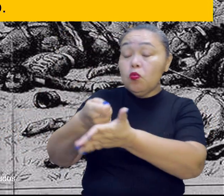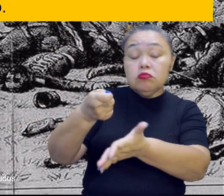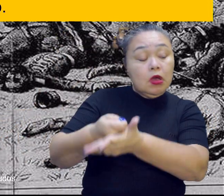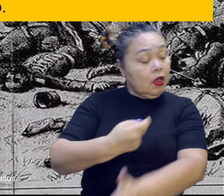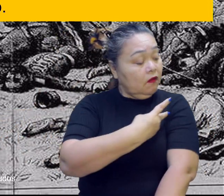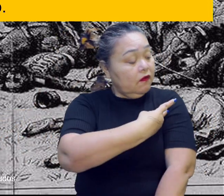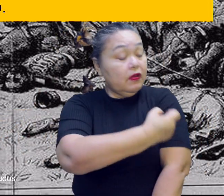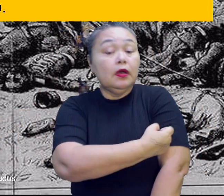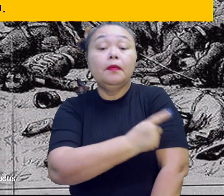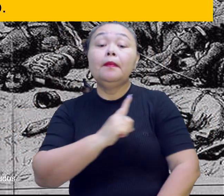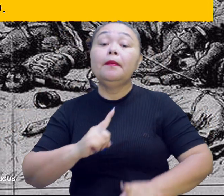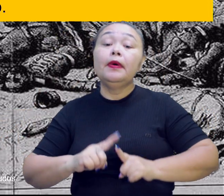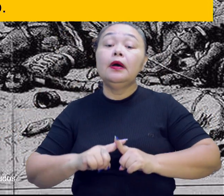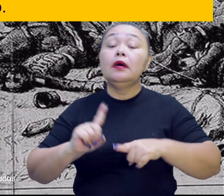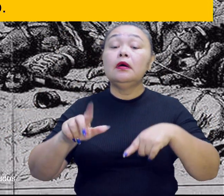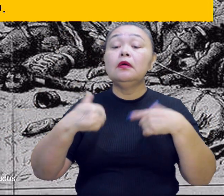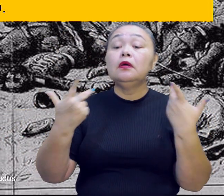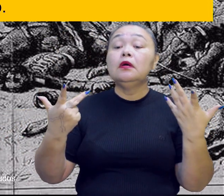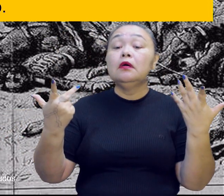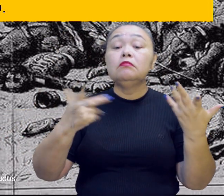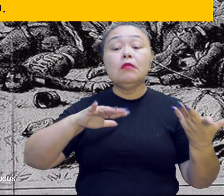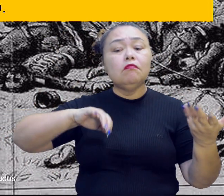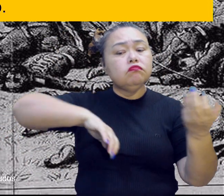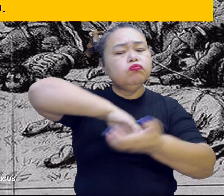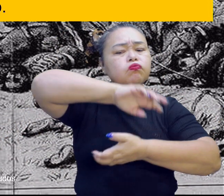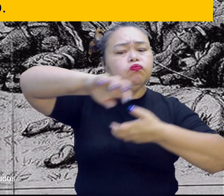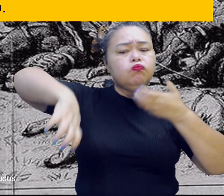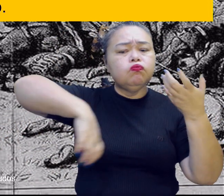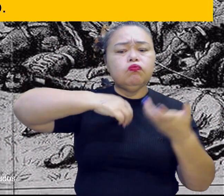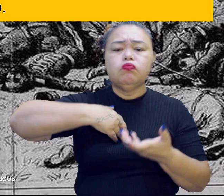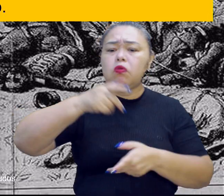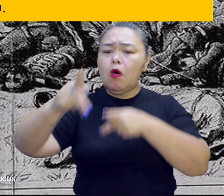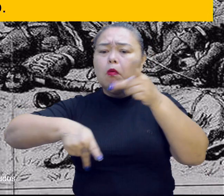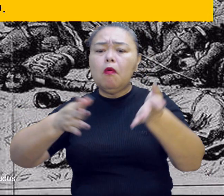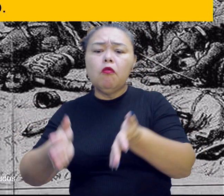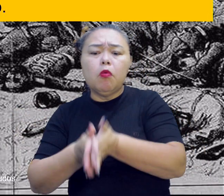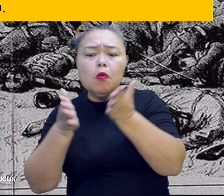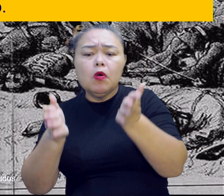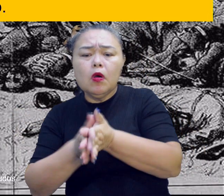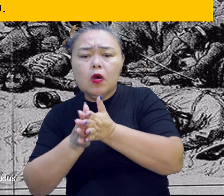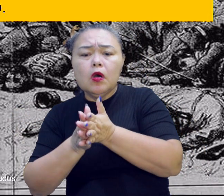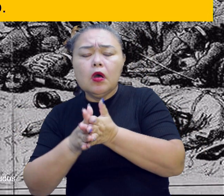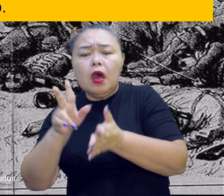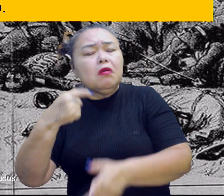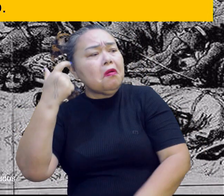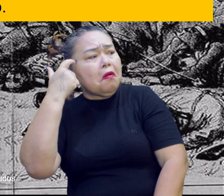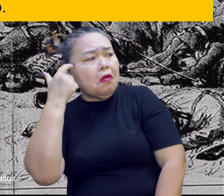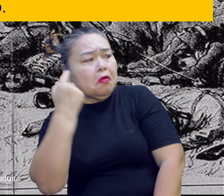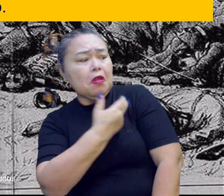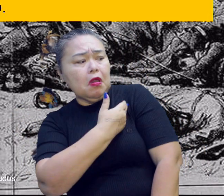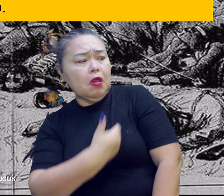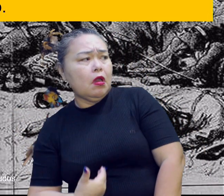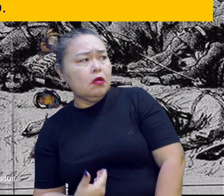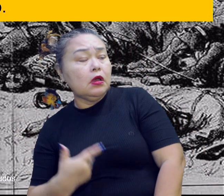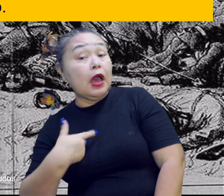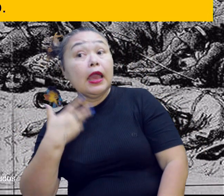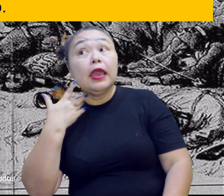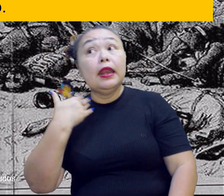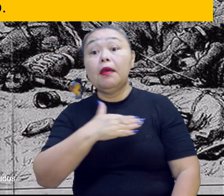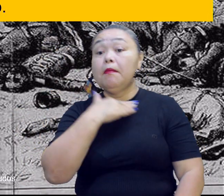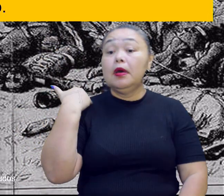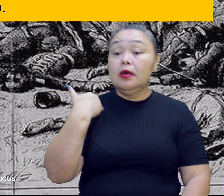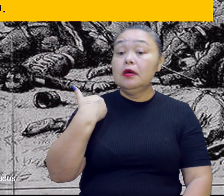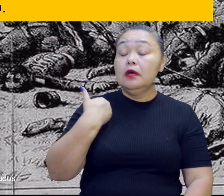ser vacinado. Então vai acontecer uma revolta, porque o povo pobre vai pensar que o governo queria